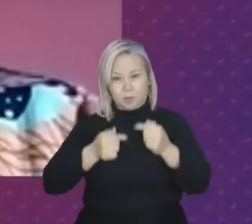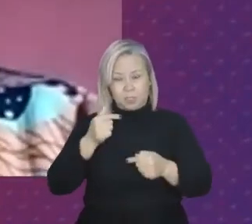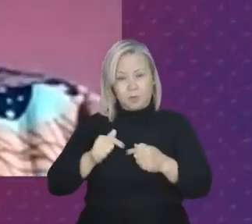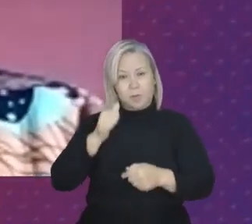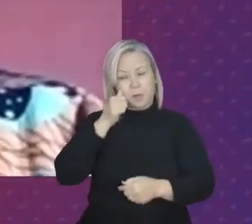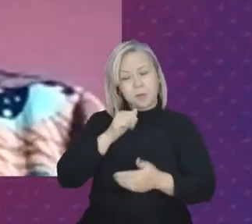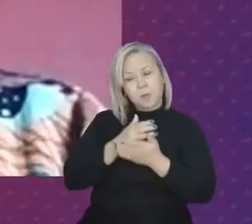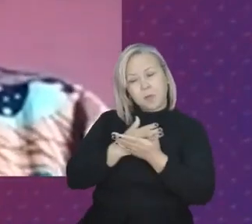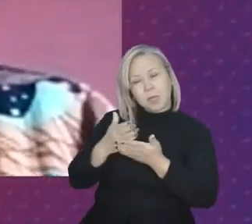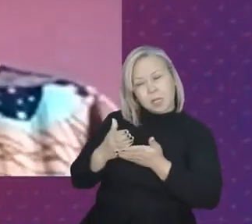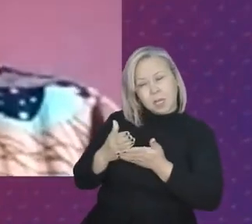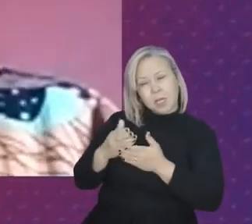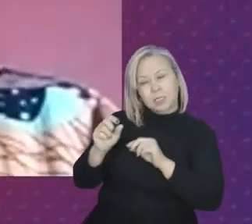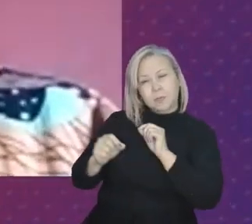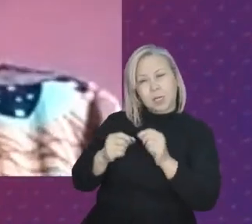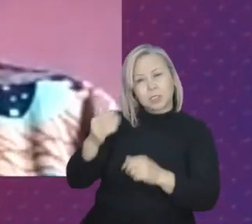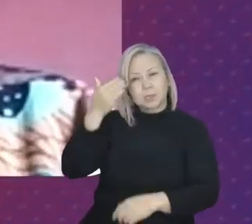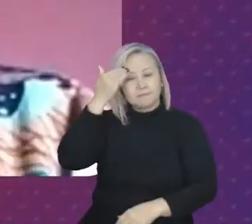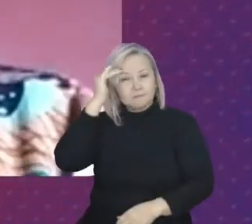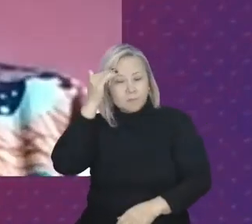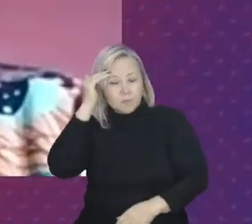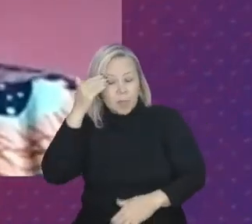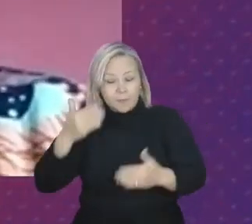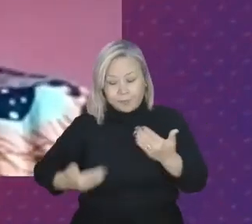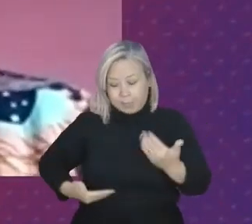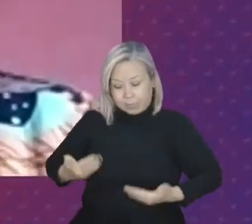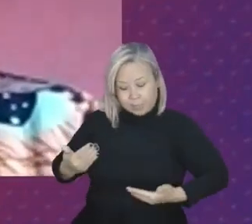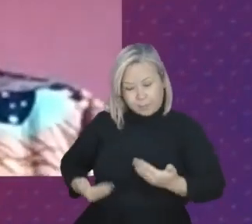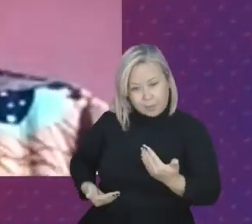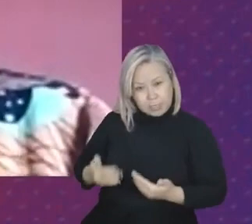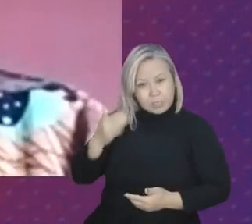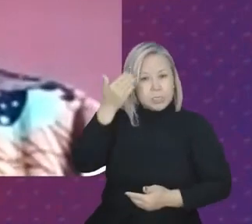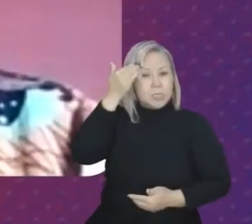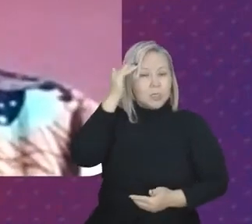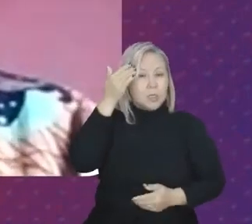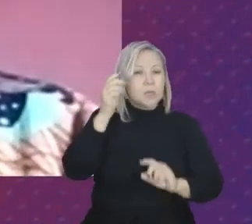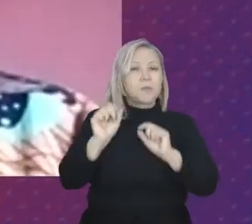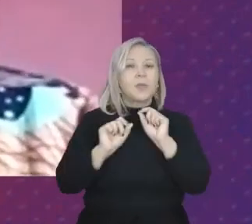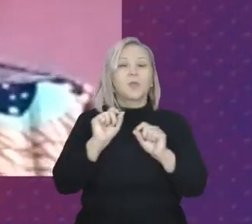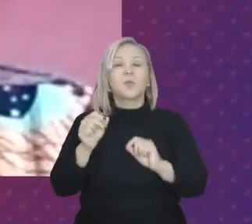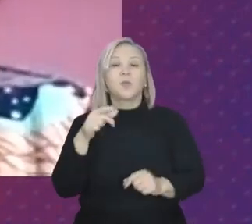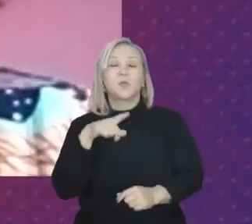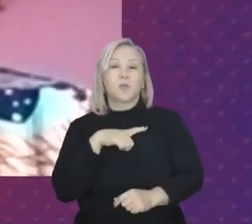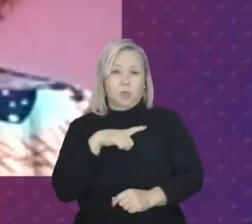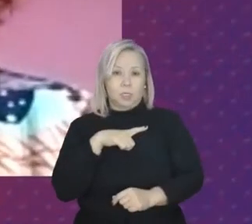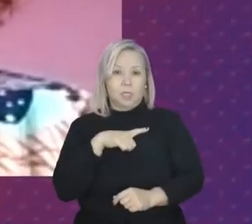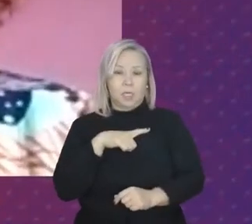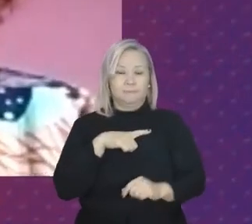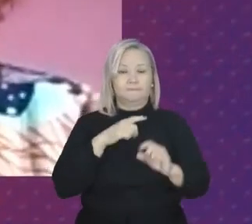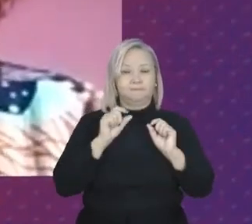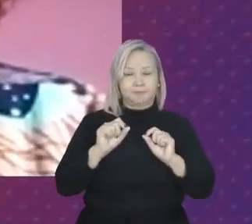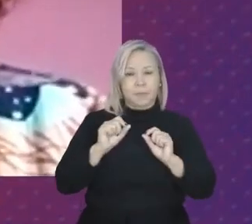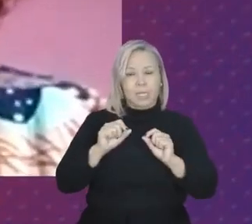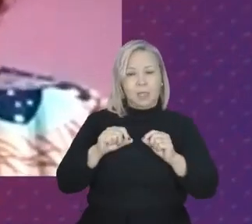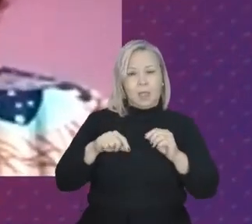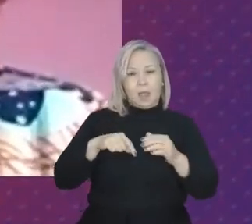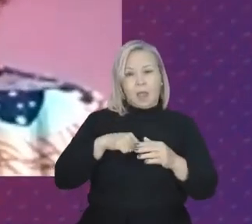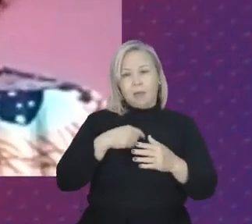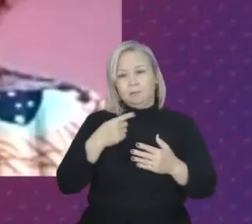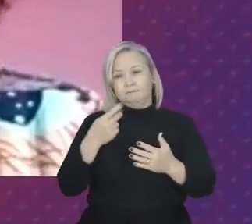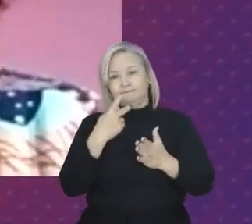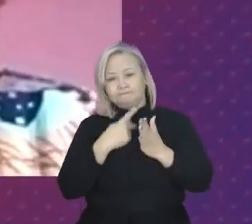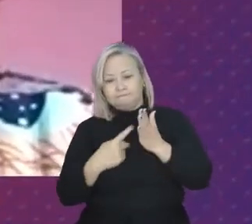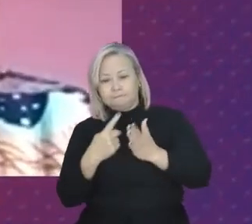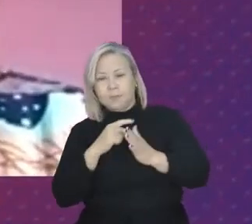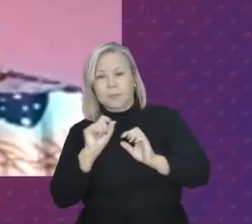começa, a partir da compreensão desses serviços, a partir da compreensão daquilo que existe, a delinear aí a construção